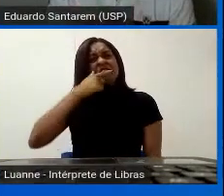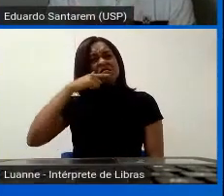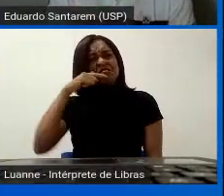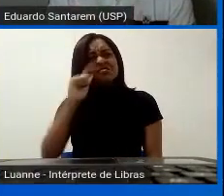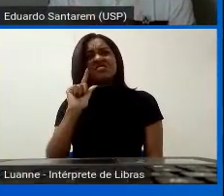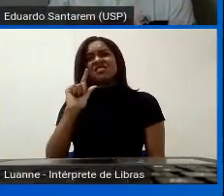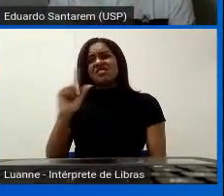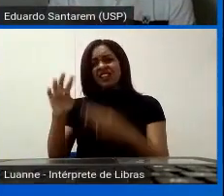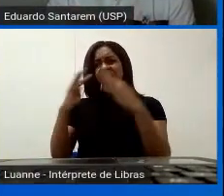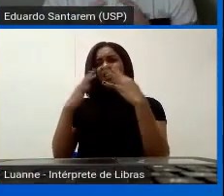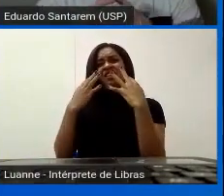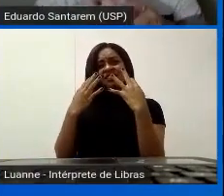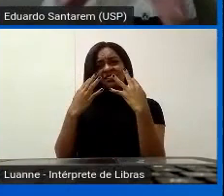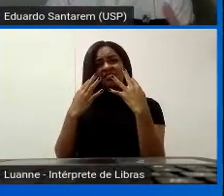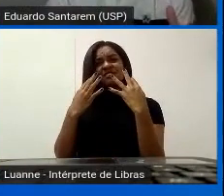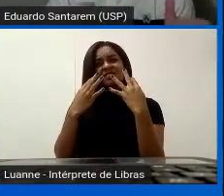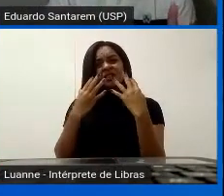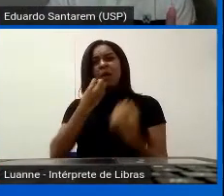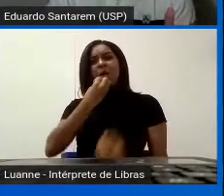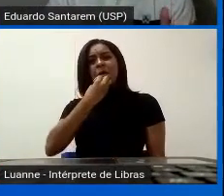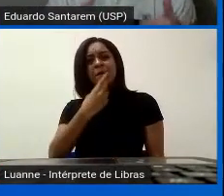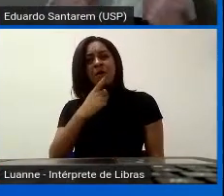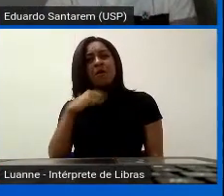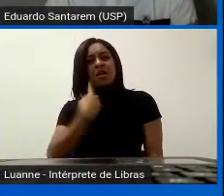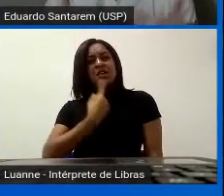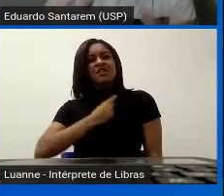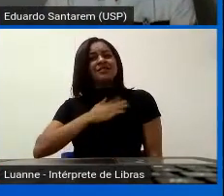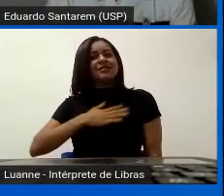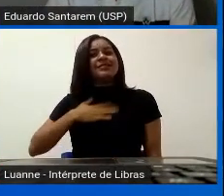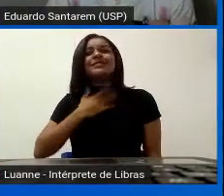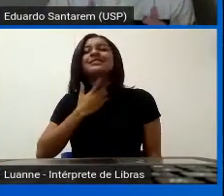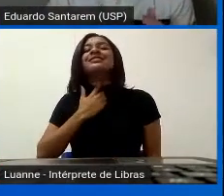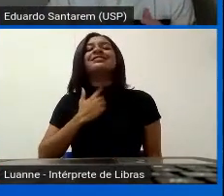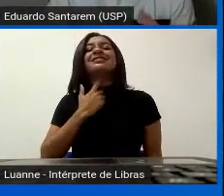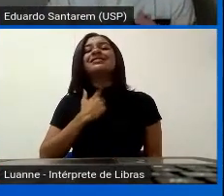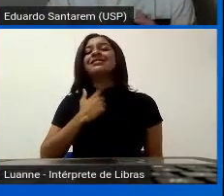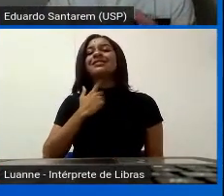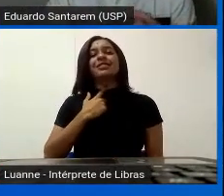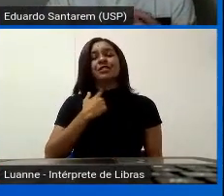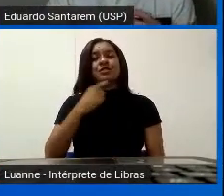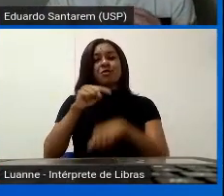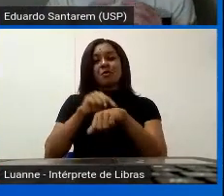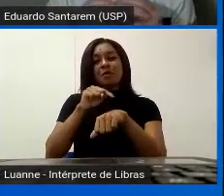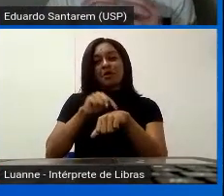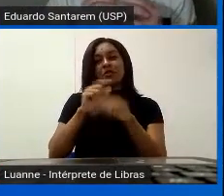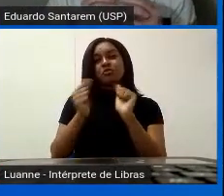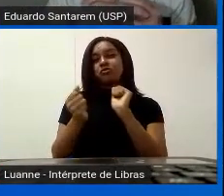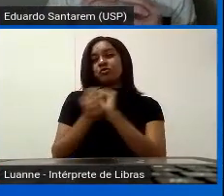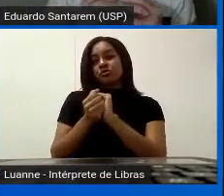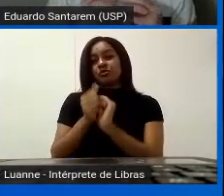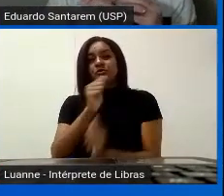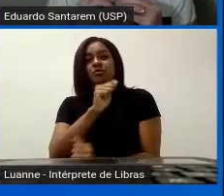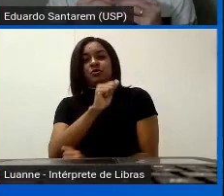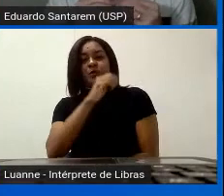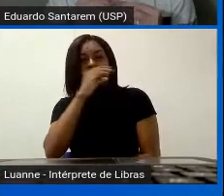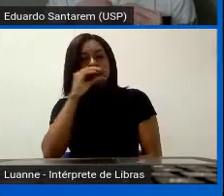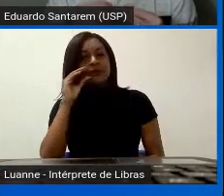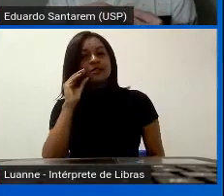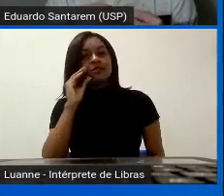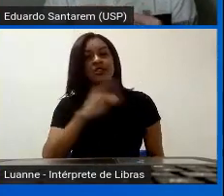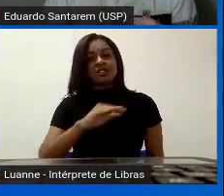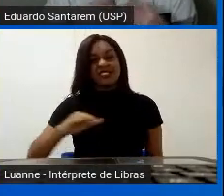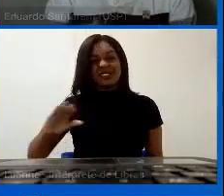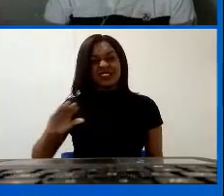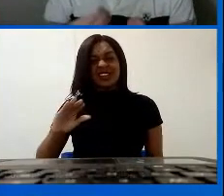necessária que a gente gostaria dado que no período que a gente tá com a criança com adolescente né a gente é é